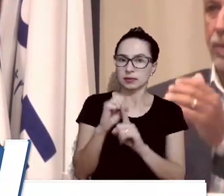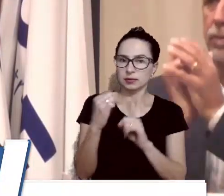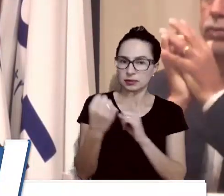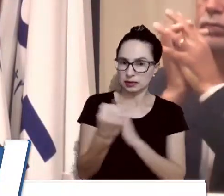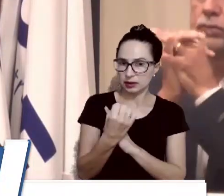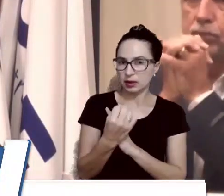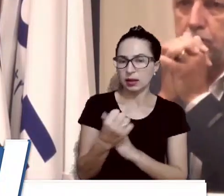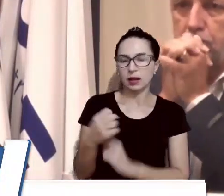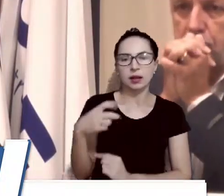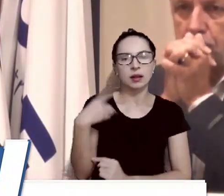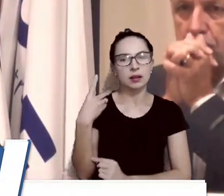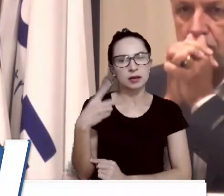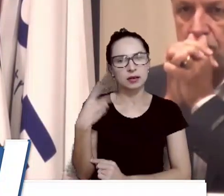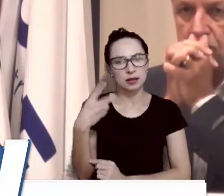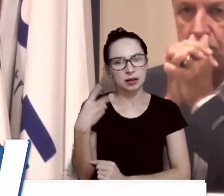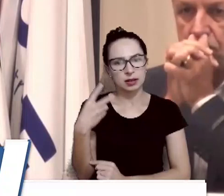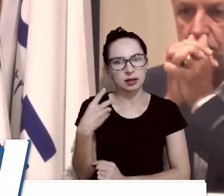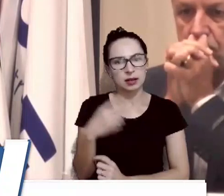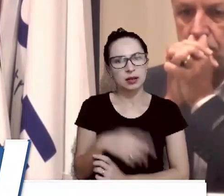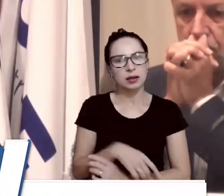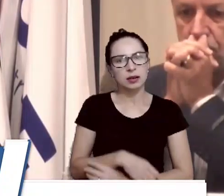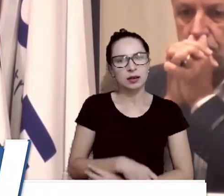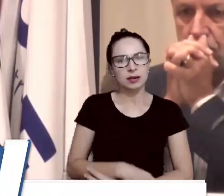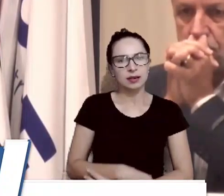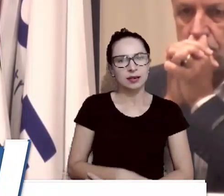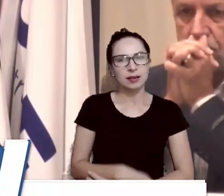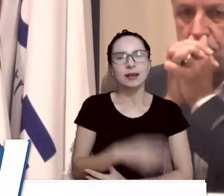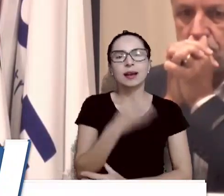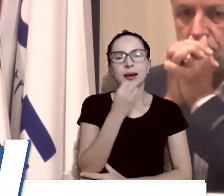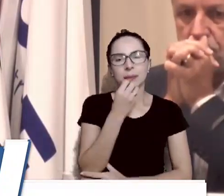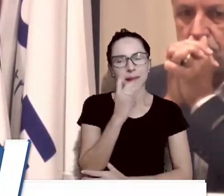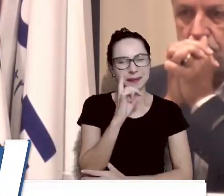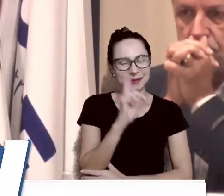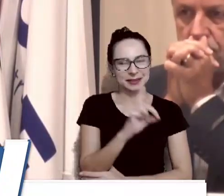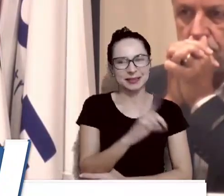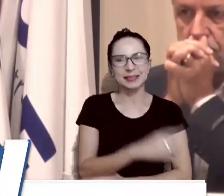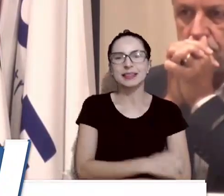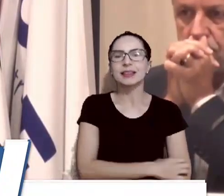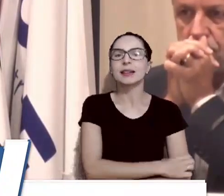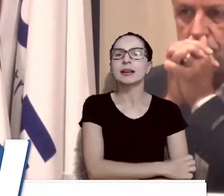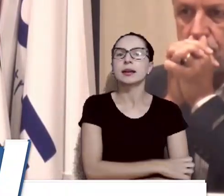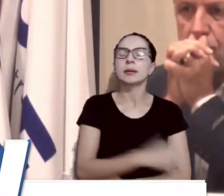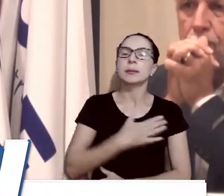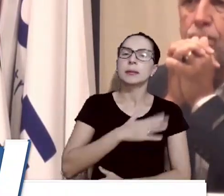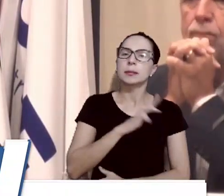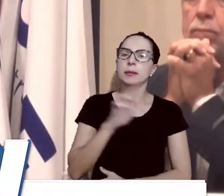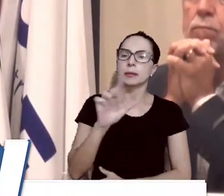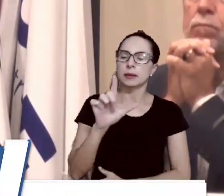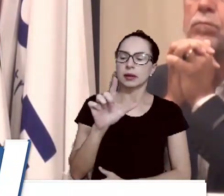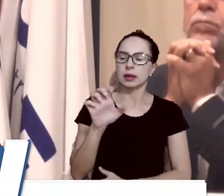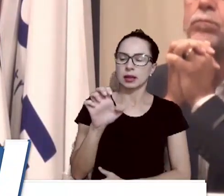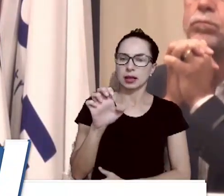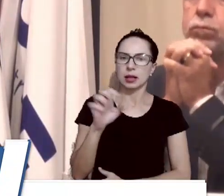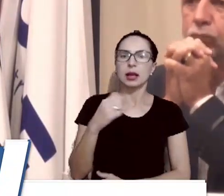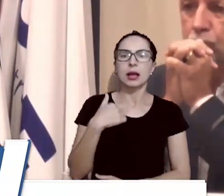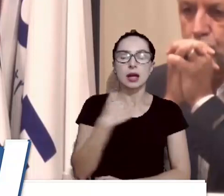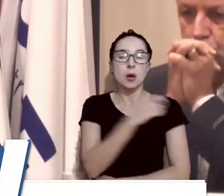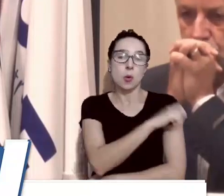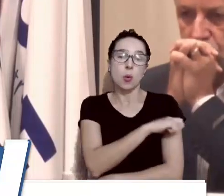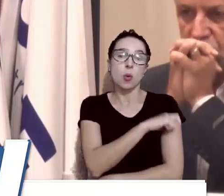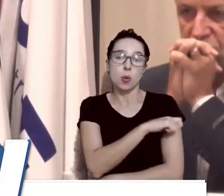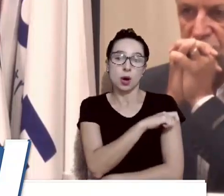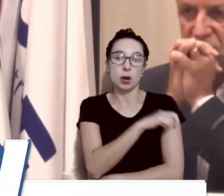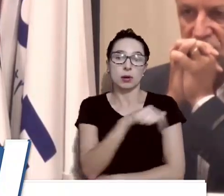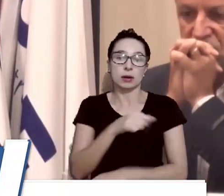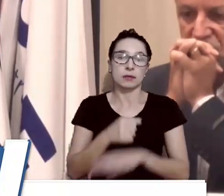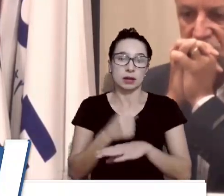vereadores também. Bom dia. Meu nome é Lê Magalhães, eu sou estudante aqui de Franca, sou estudante de Direito